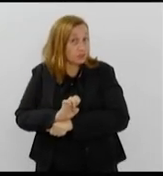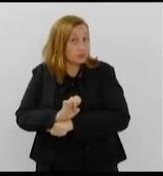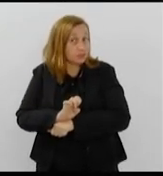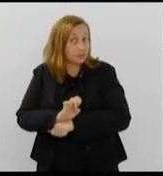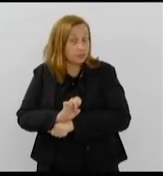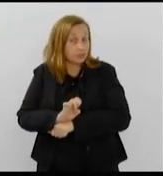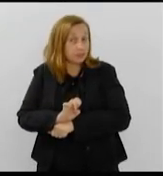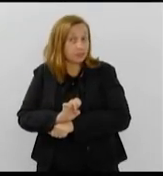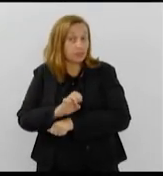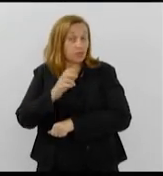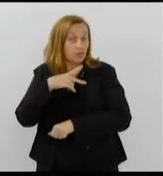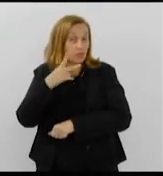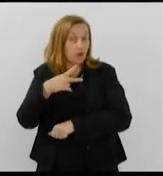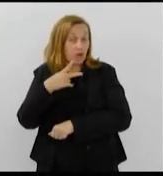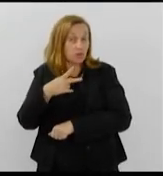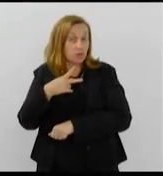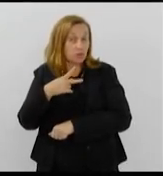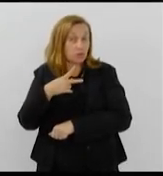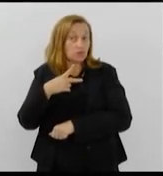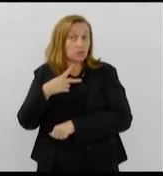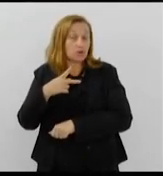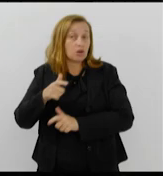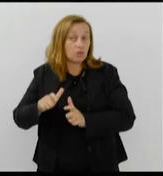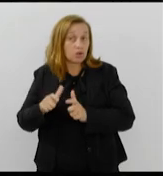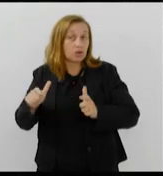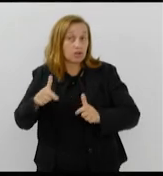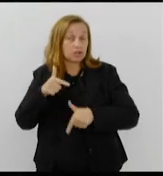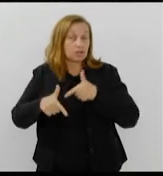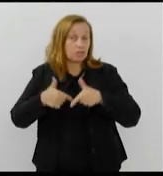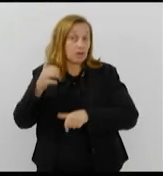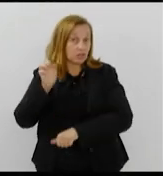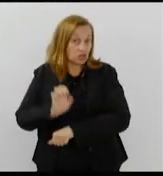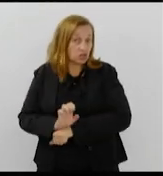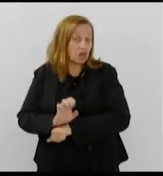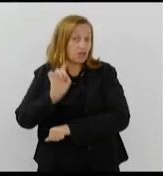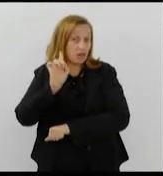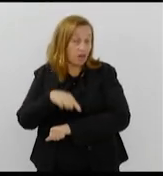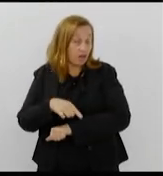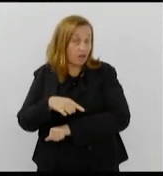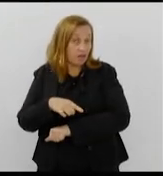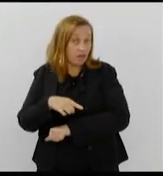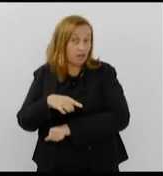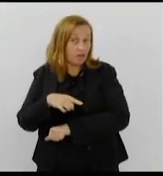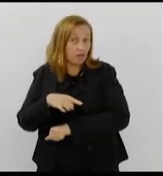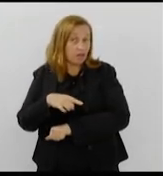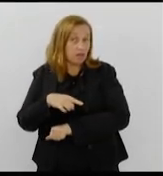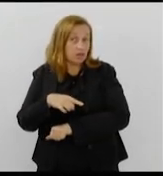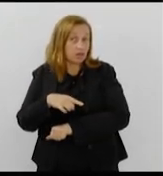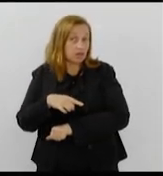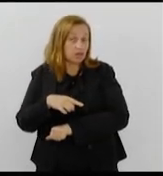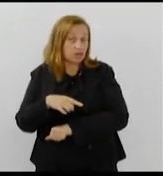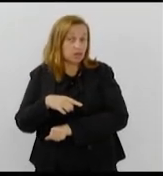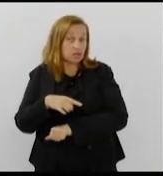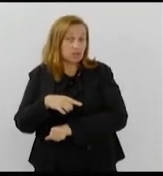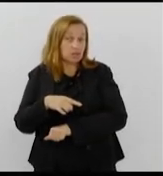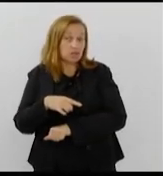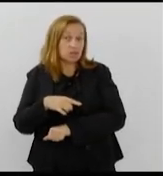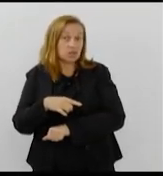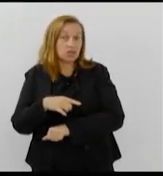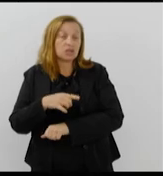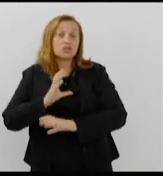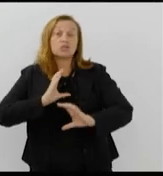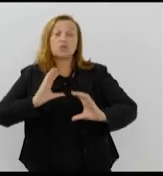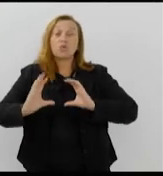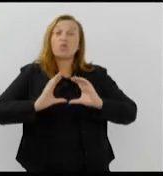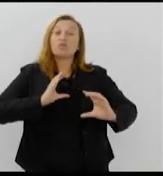eu diria que a grande função do Estado é de mediar conflitos.